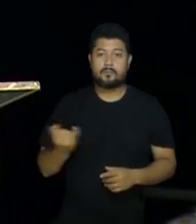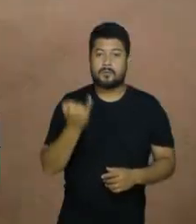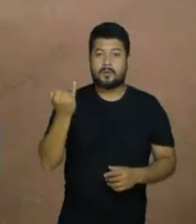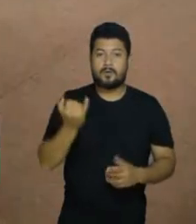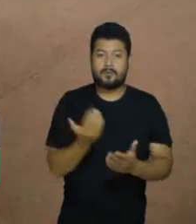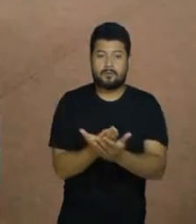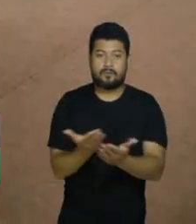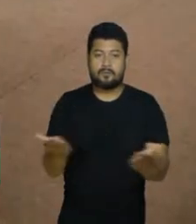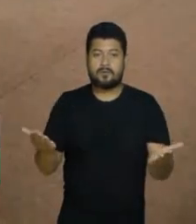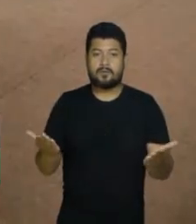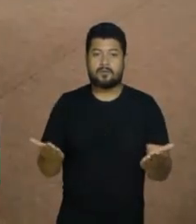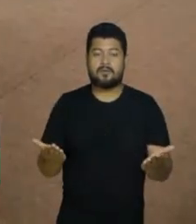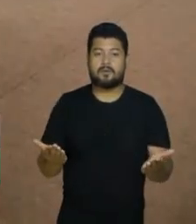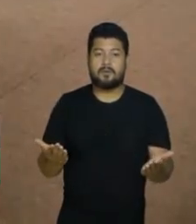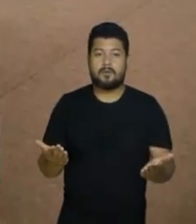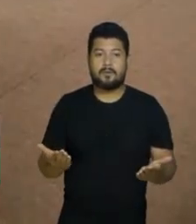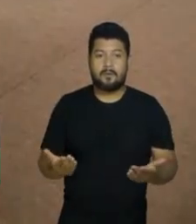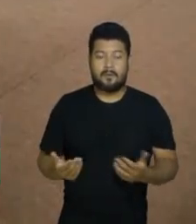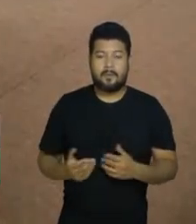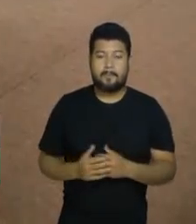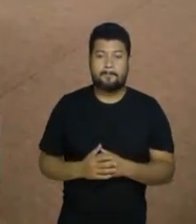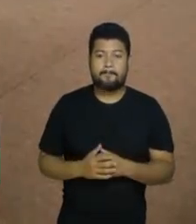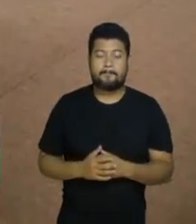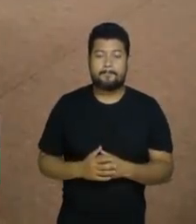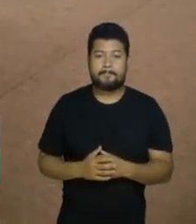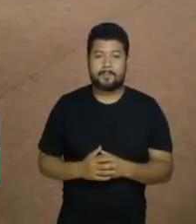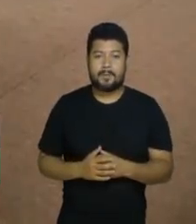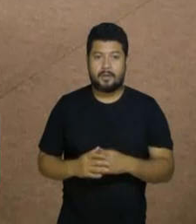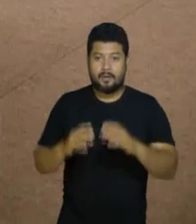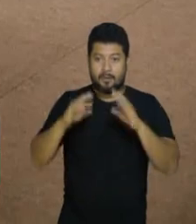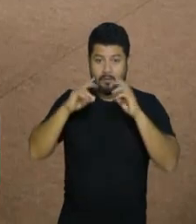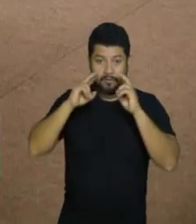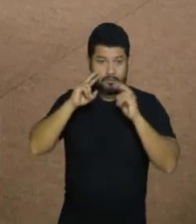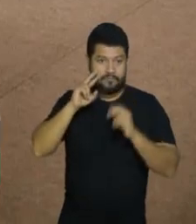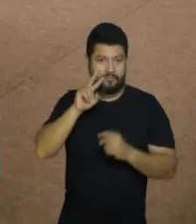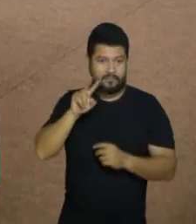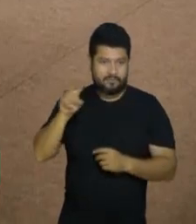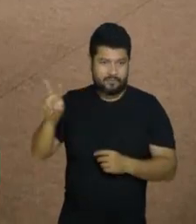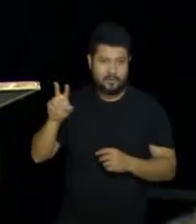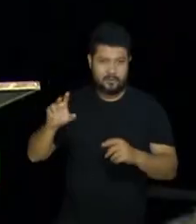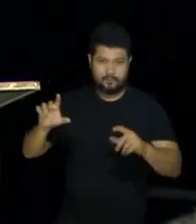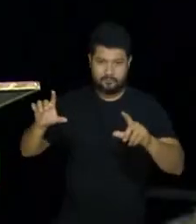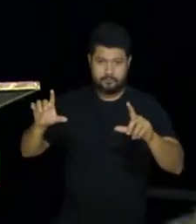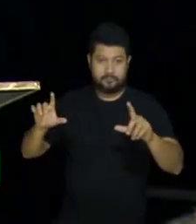vocês poderem olhar as imagens do projeto Latarte.